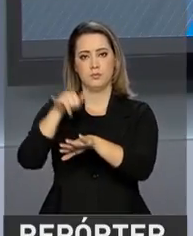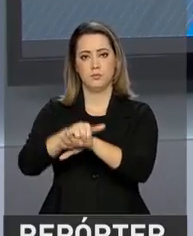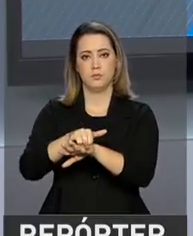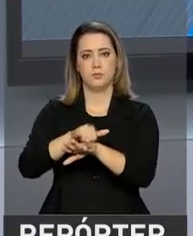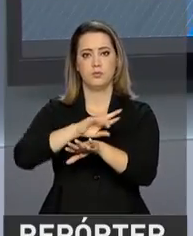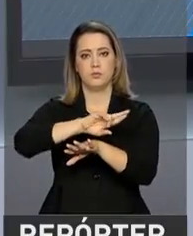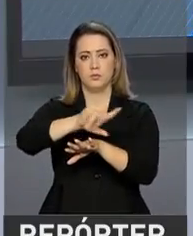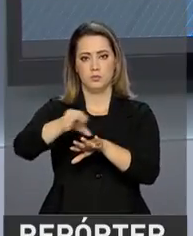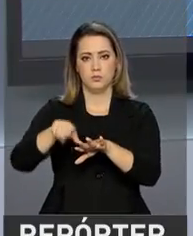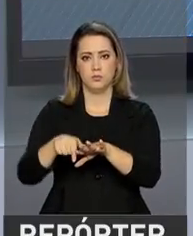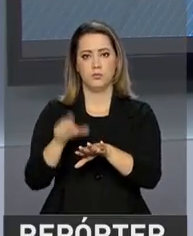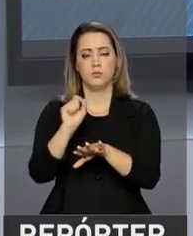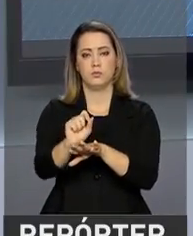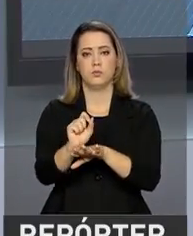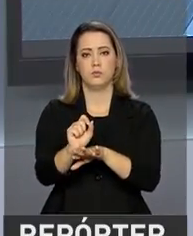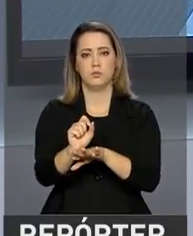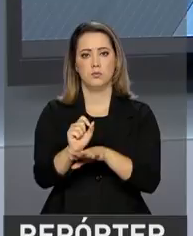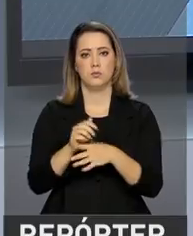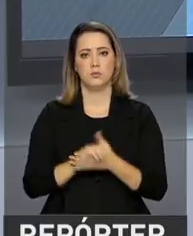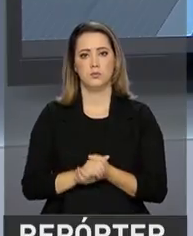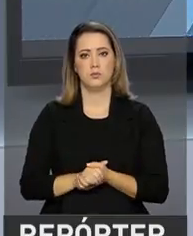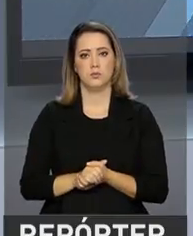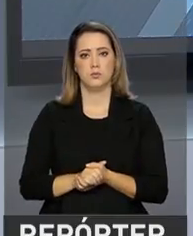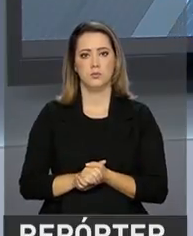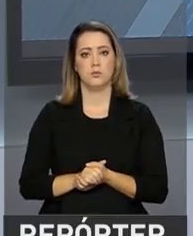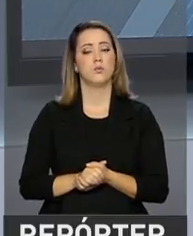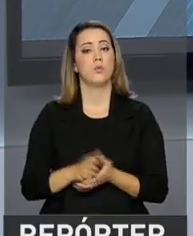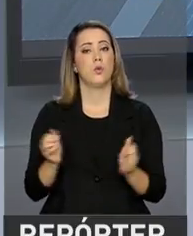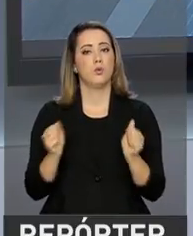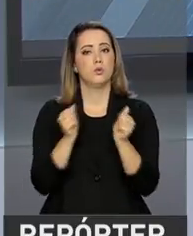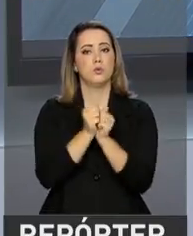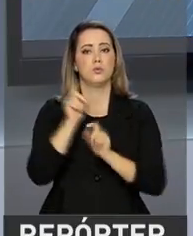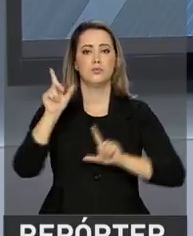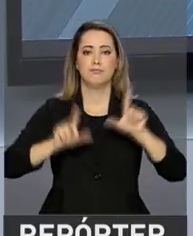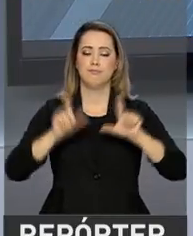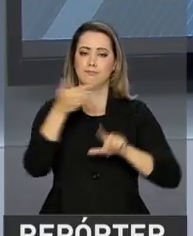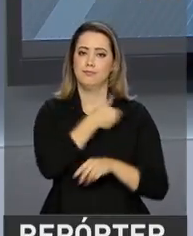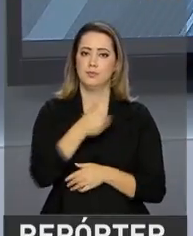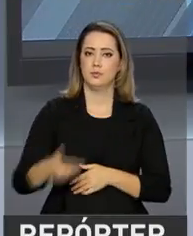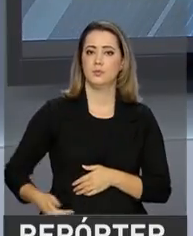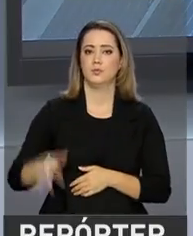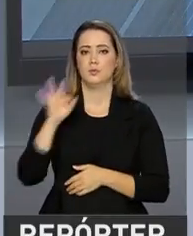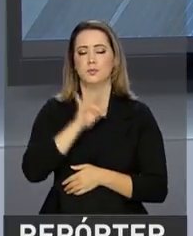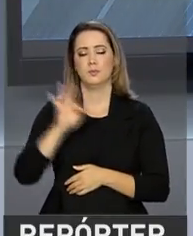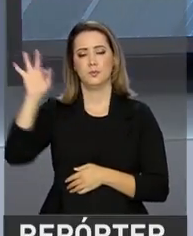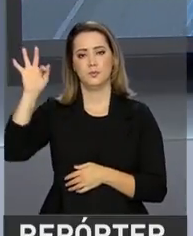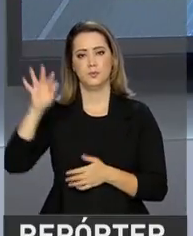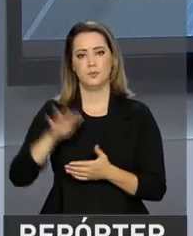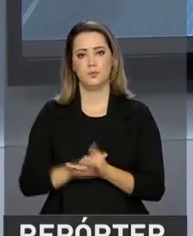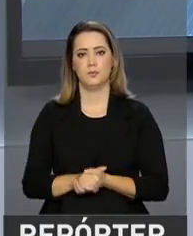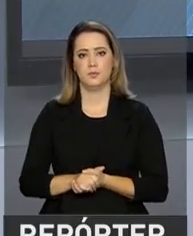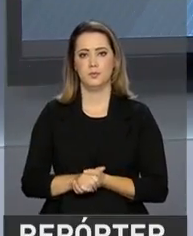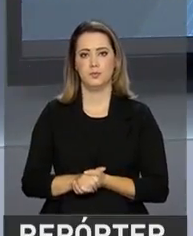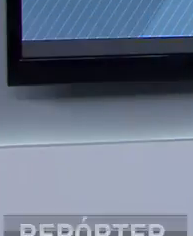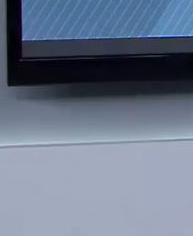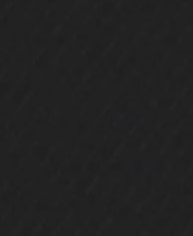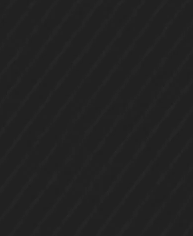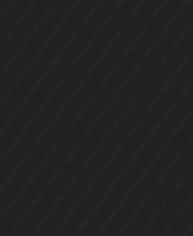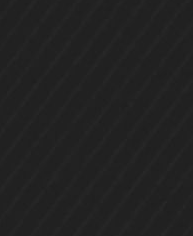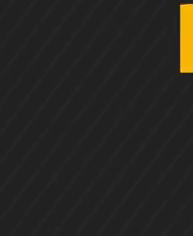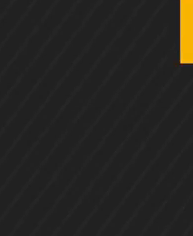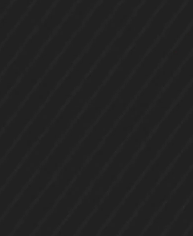porto alegre salvador e florianópolis o trio com a gente aqui na nbr a tv do governo federal